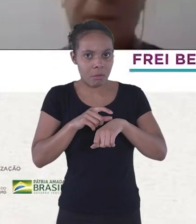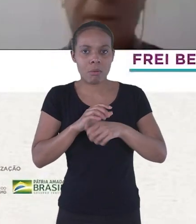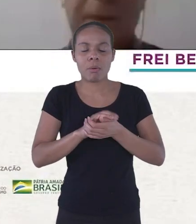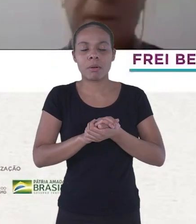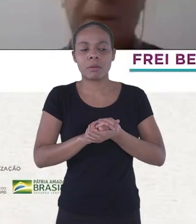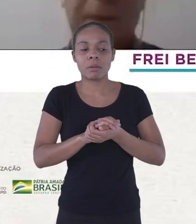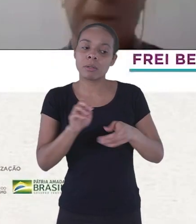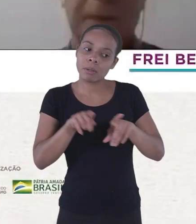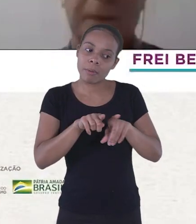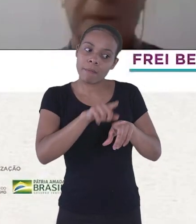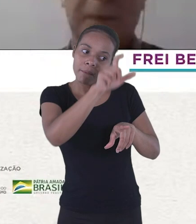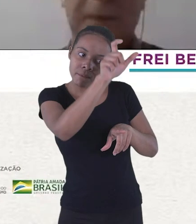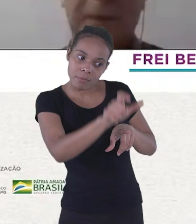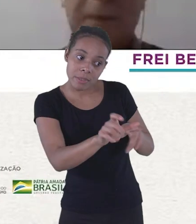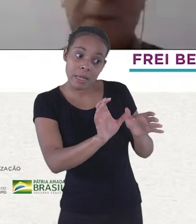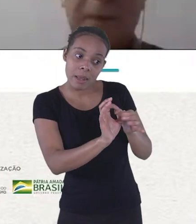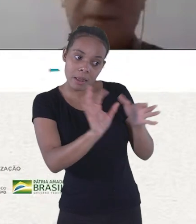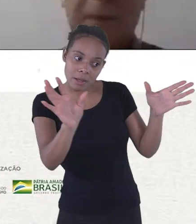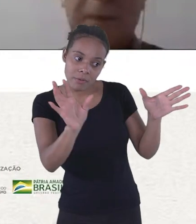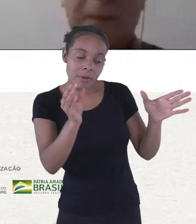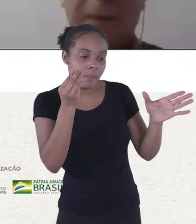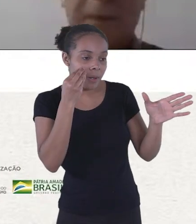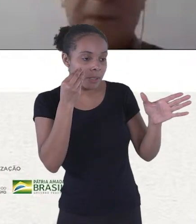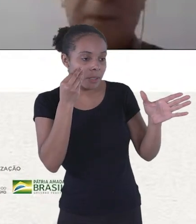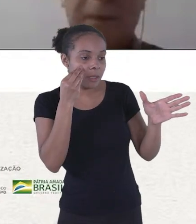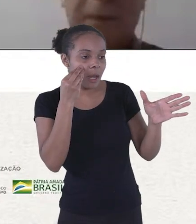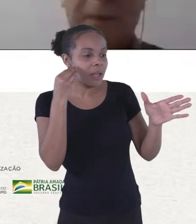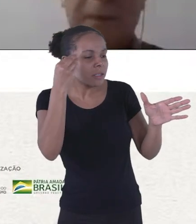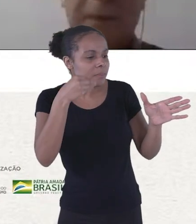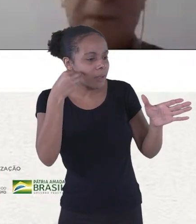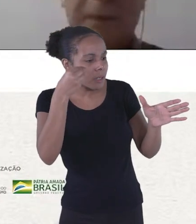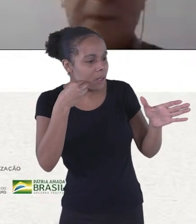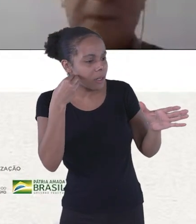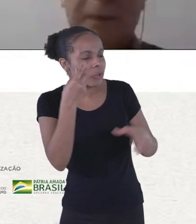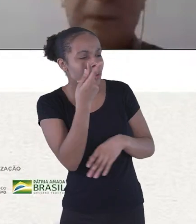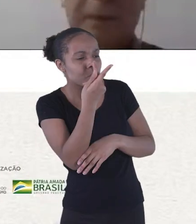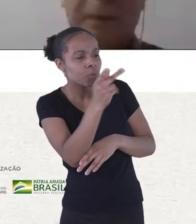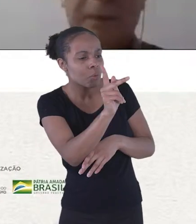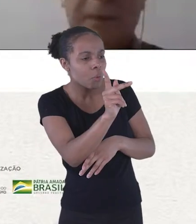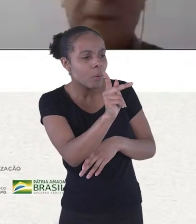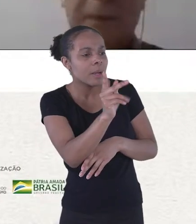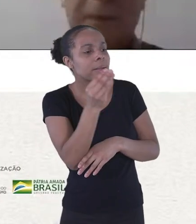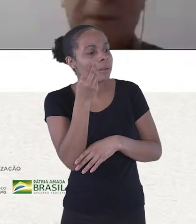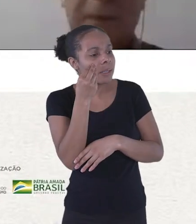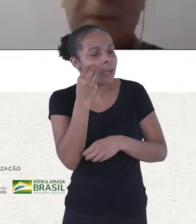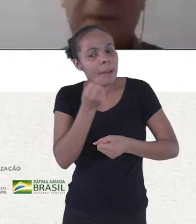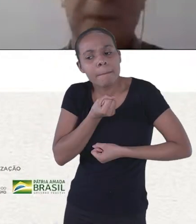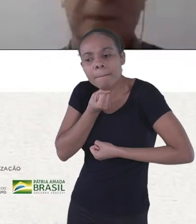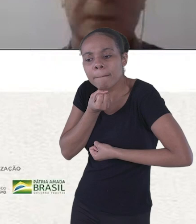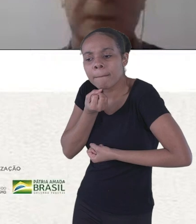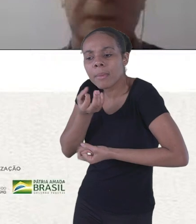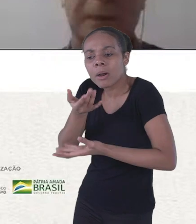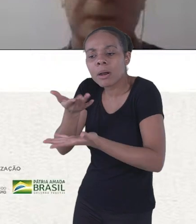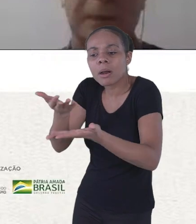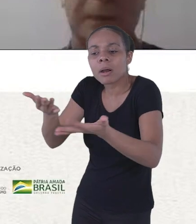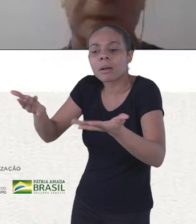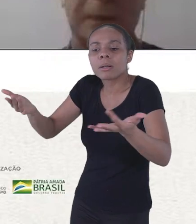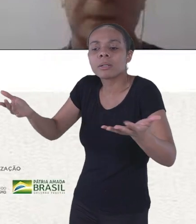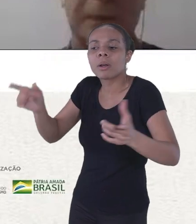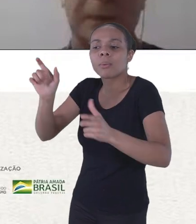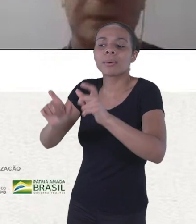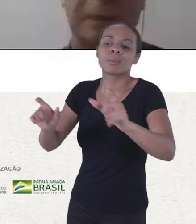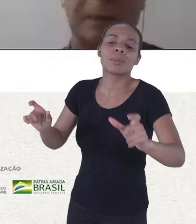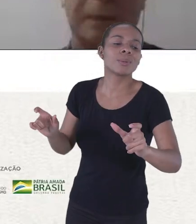disposto, a contribuir com as pessoas com a sua experiência, não só editorial, mas humana também. E eu digo